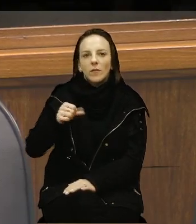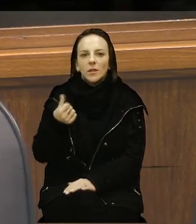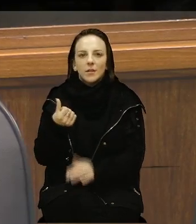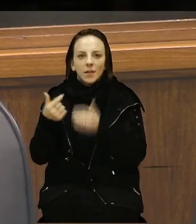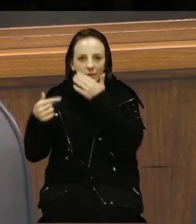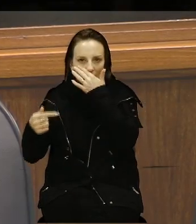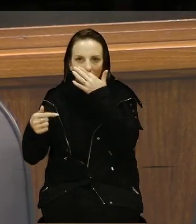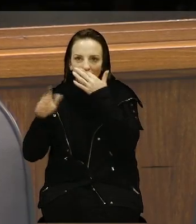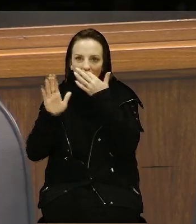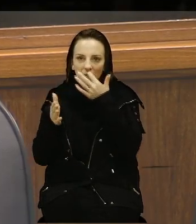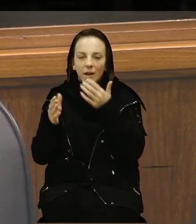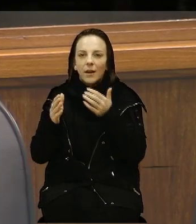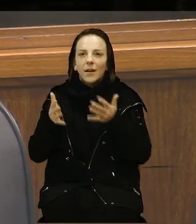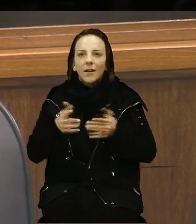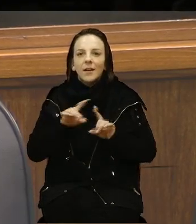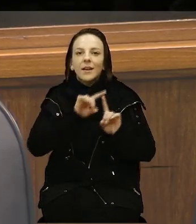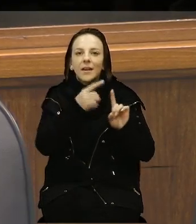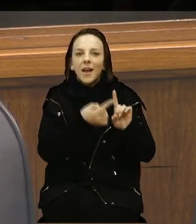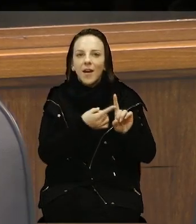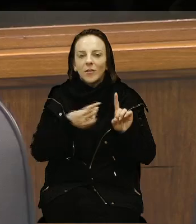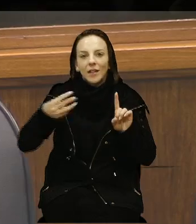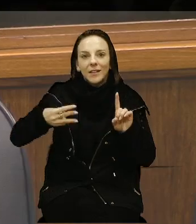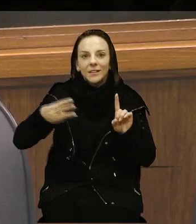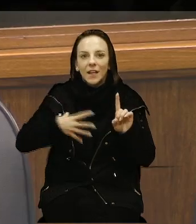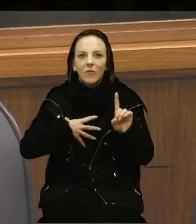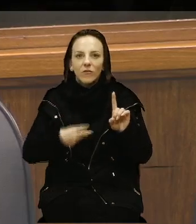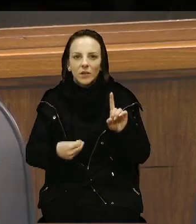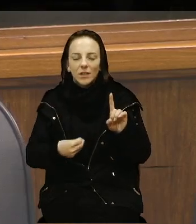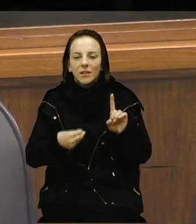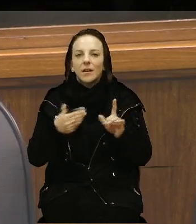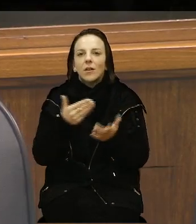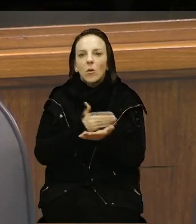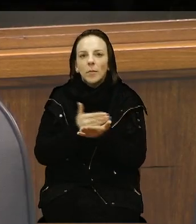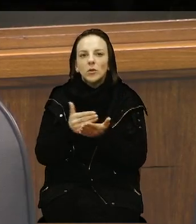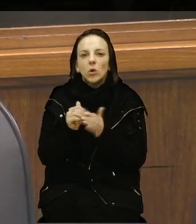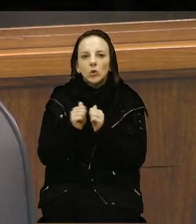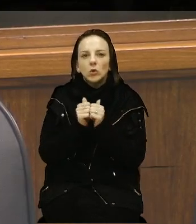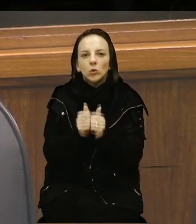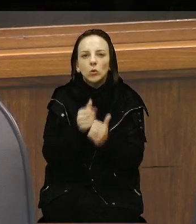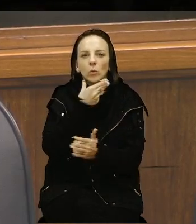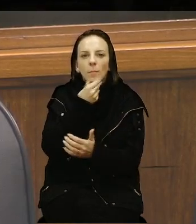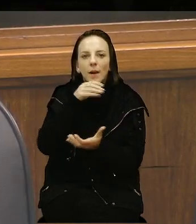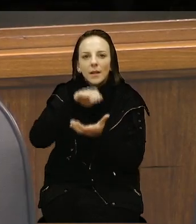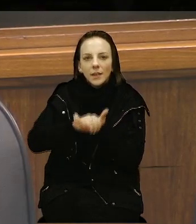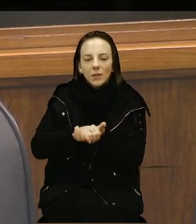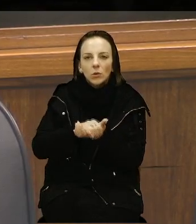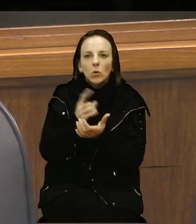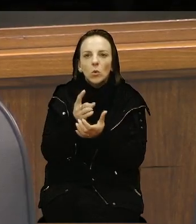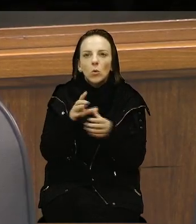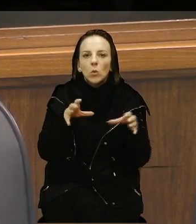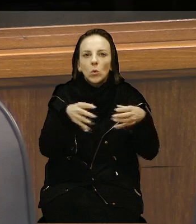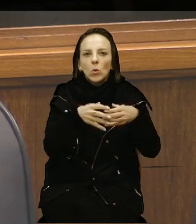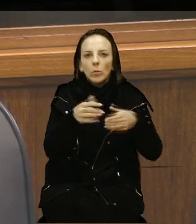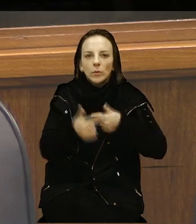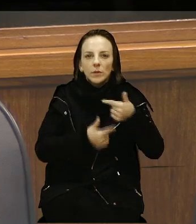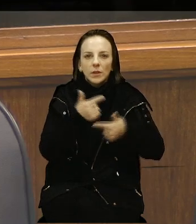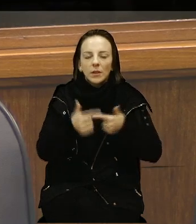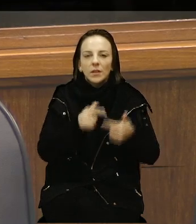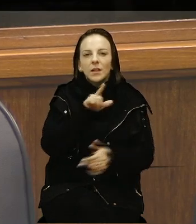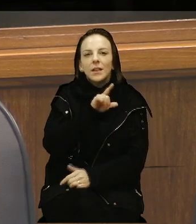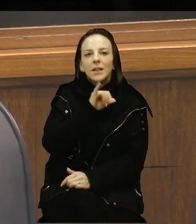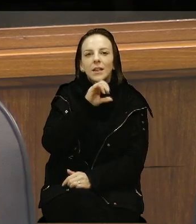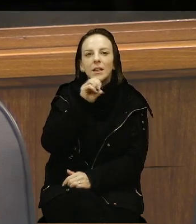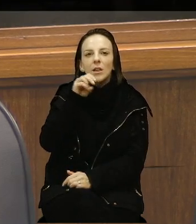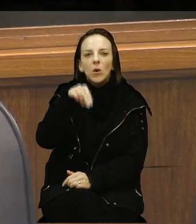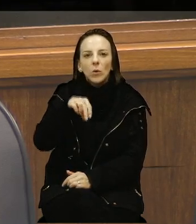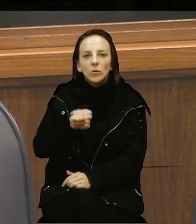já na gravidez da terceira filha, ingressou juntamente com o marido em um clube de serviço, Lions Clube